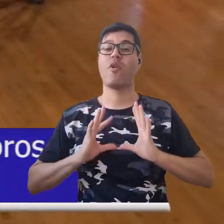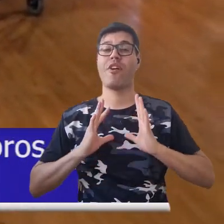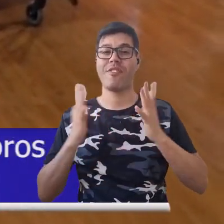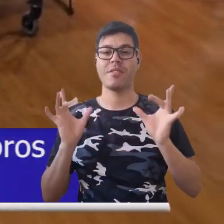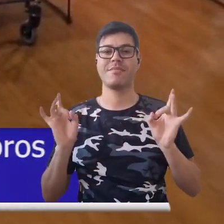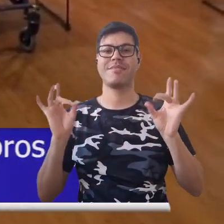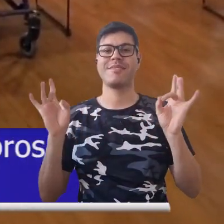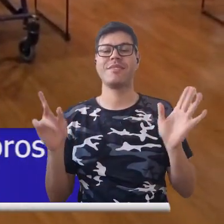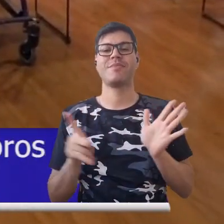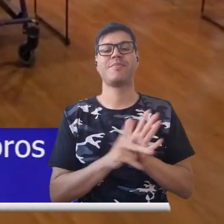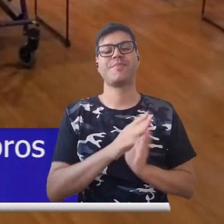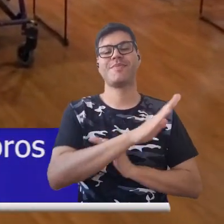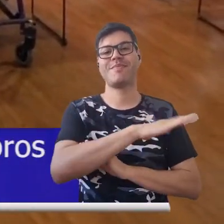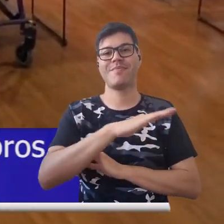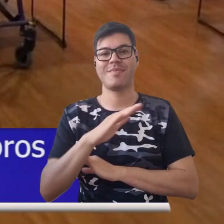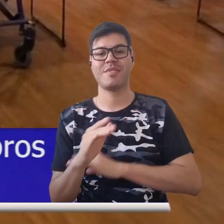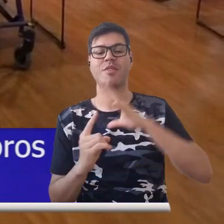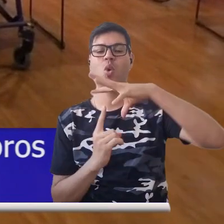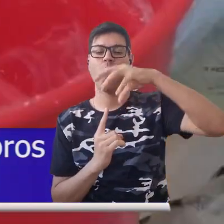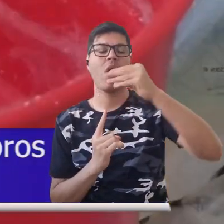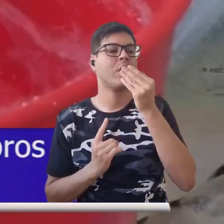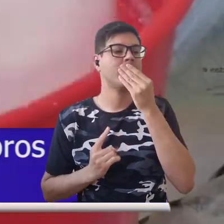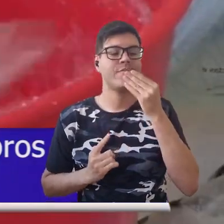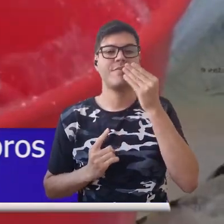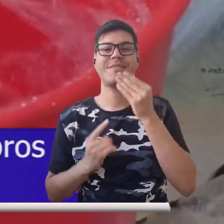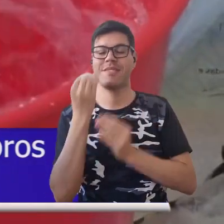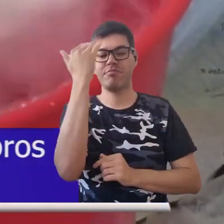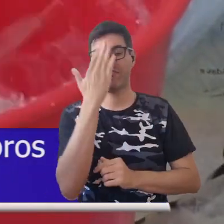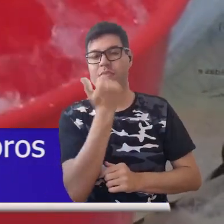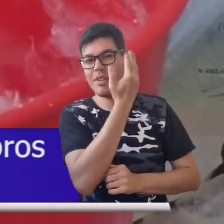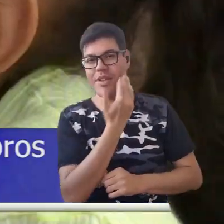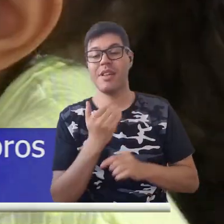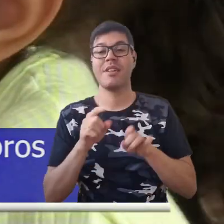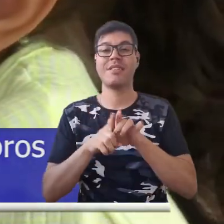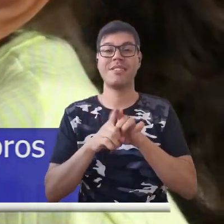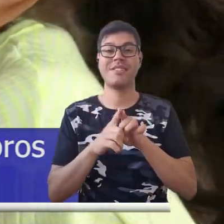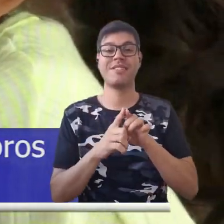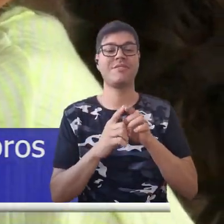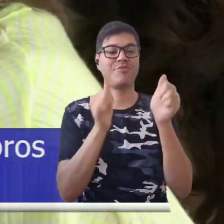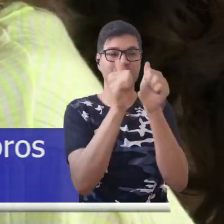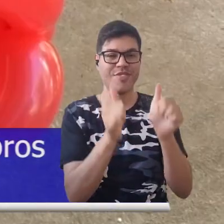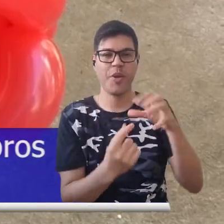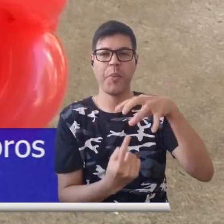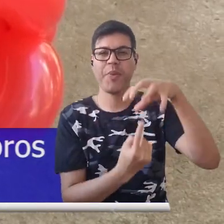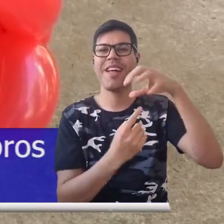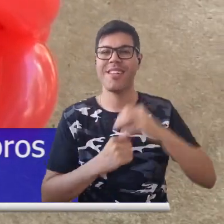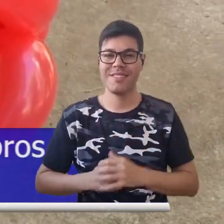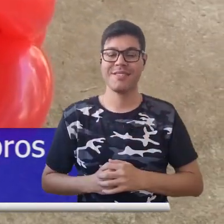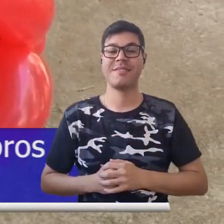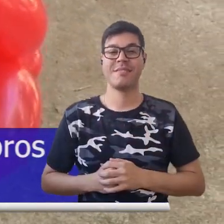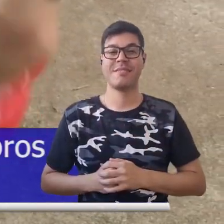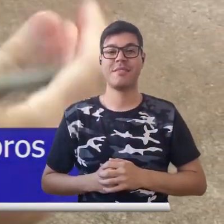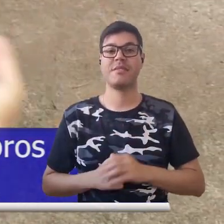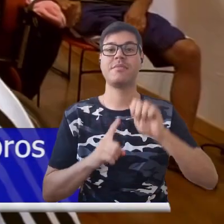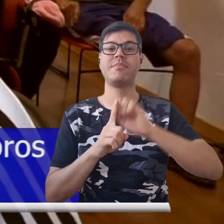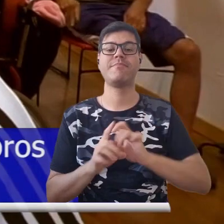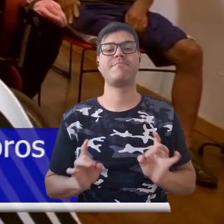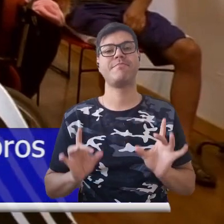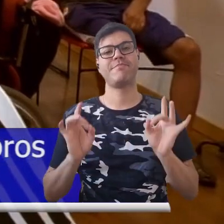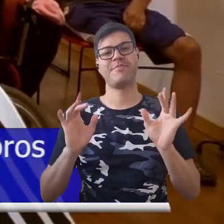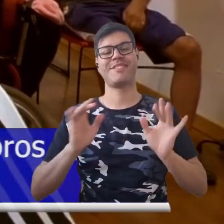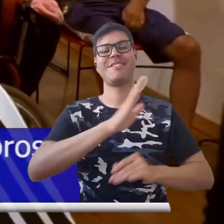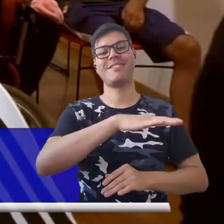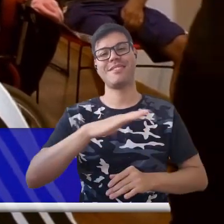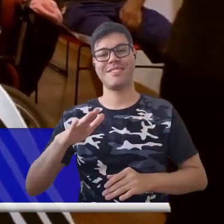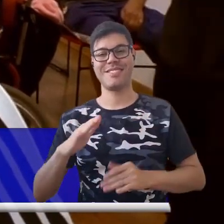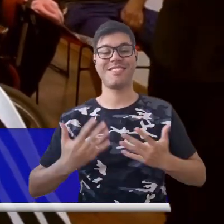inferiores em um evento especial para as crianças, com algodão doce, pintura facial e escultura com balões. Esse mês é